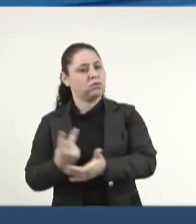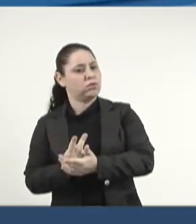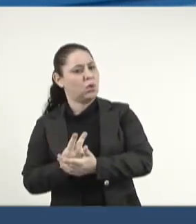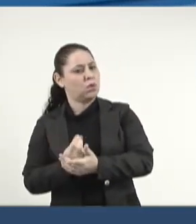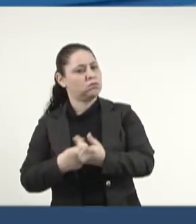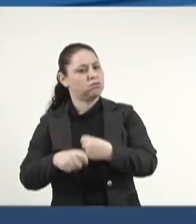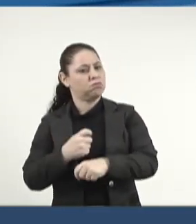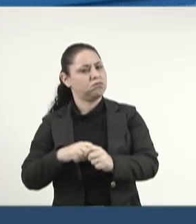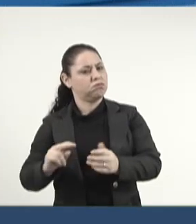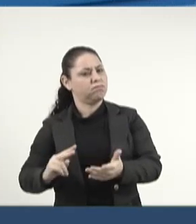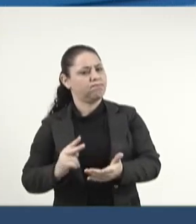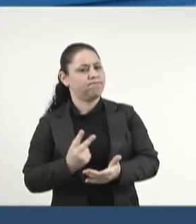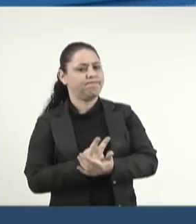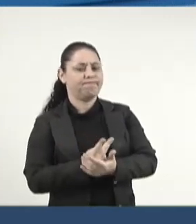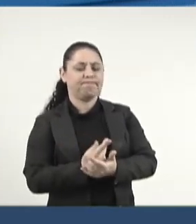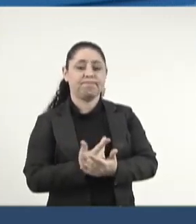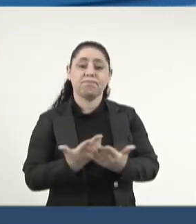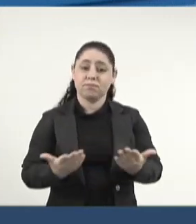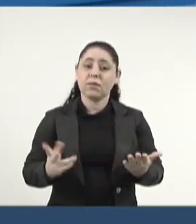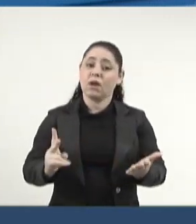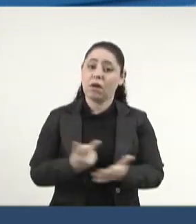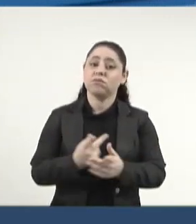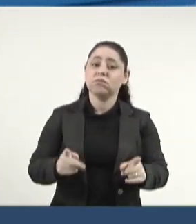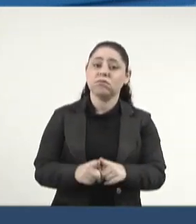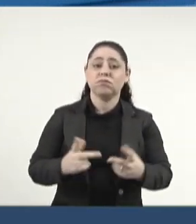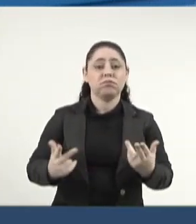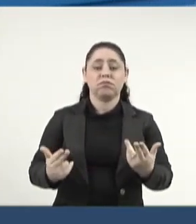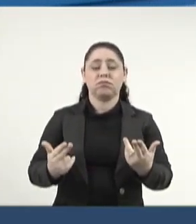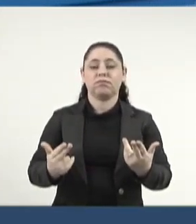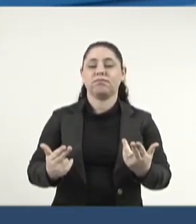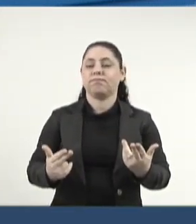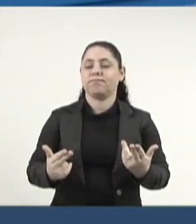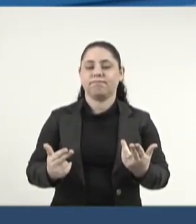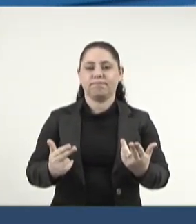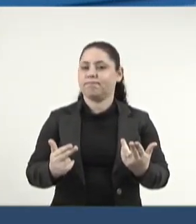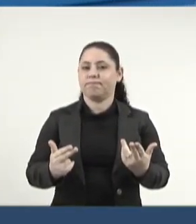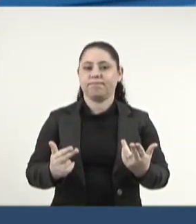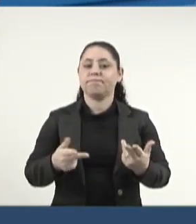mal administrado, que não deixa de ser errado também, não vai ficar assim.